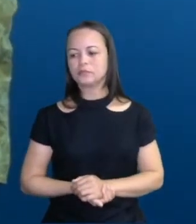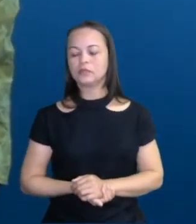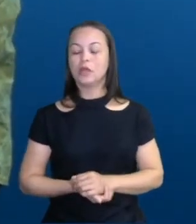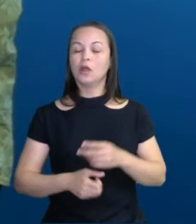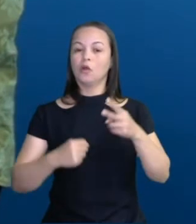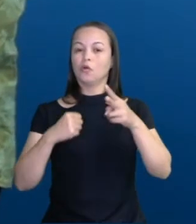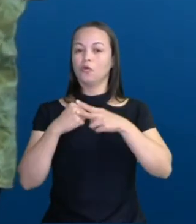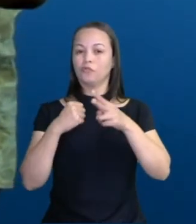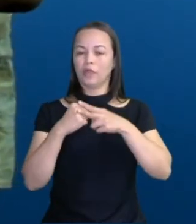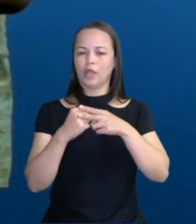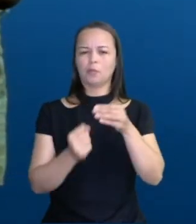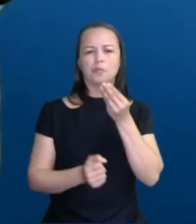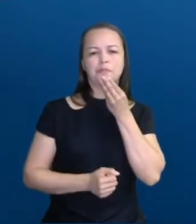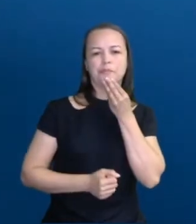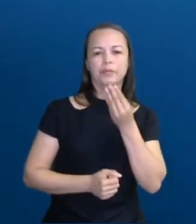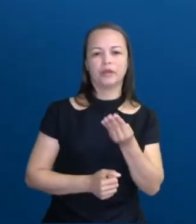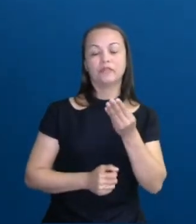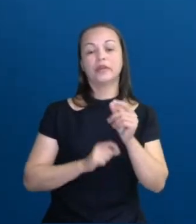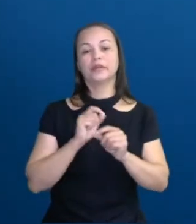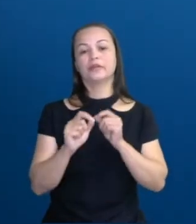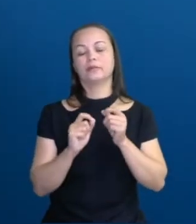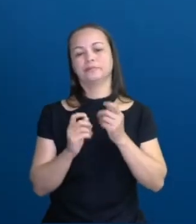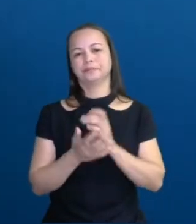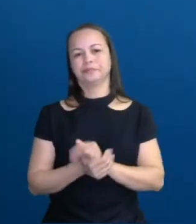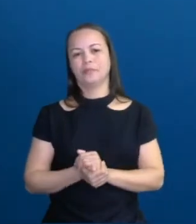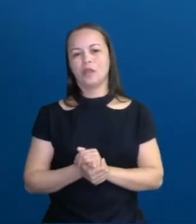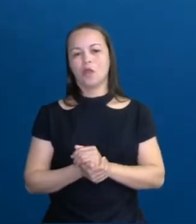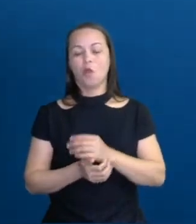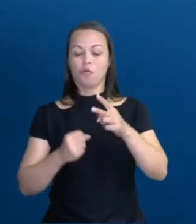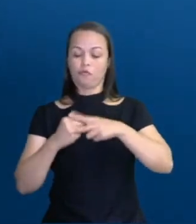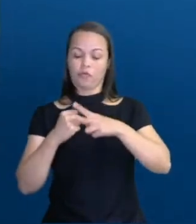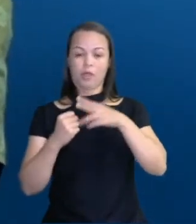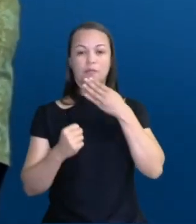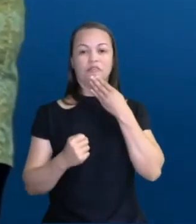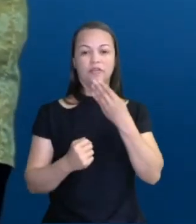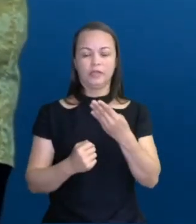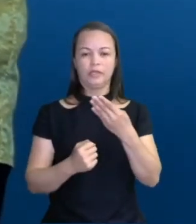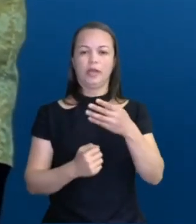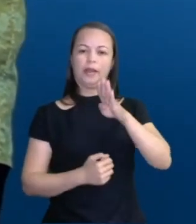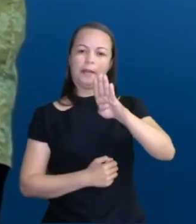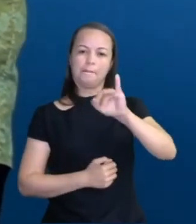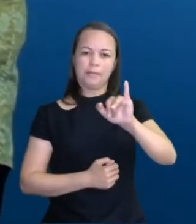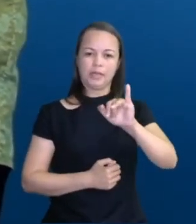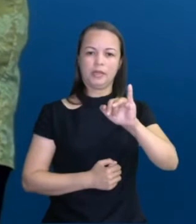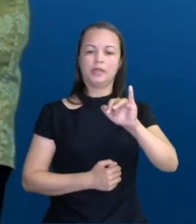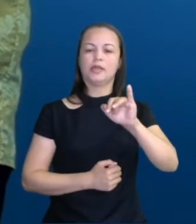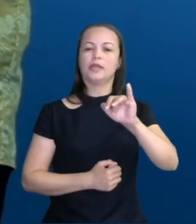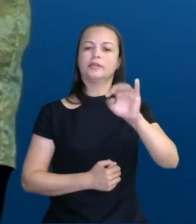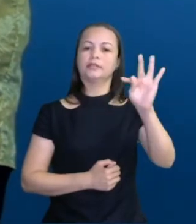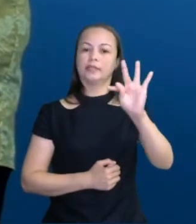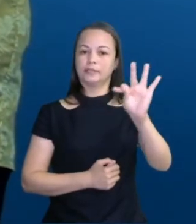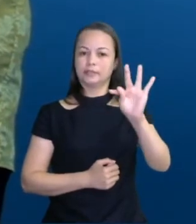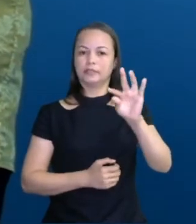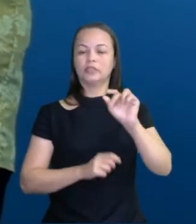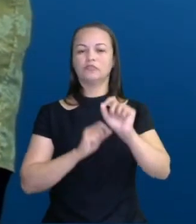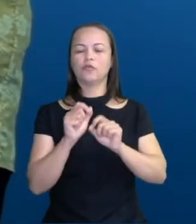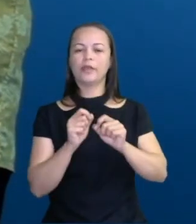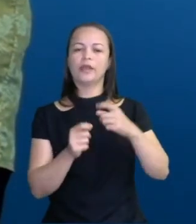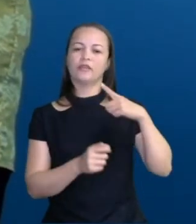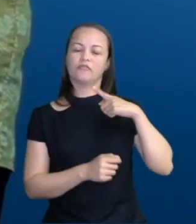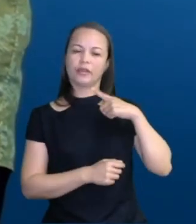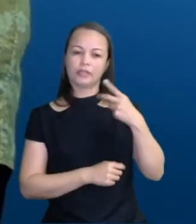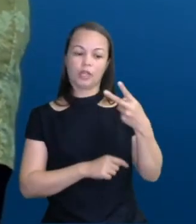e o verbo preferir o verbo preferir ele é um verbo bitransitivo ou seja ele vai